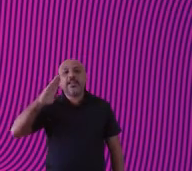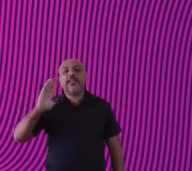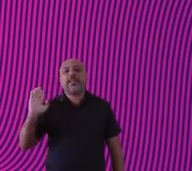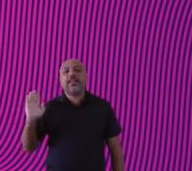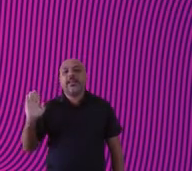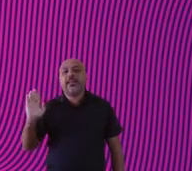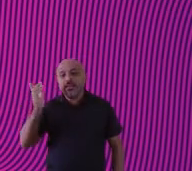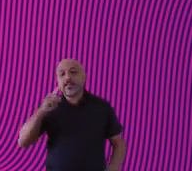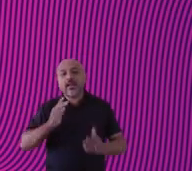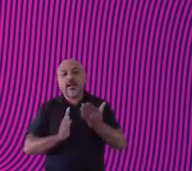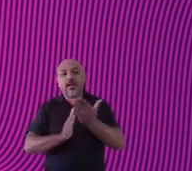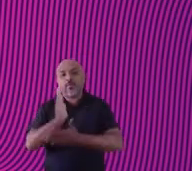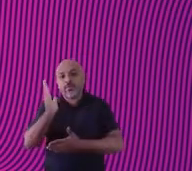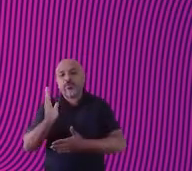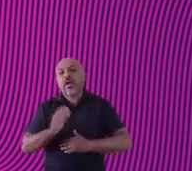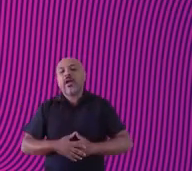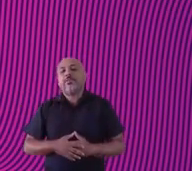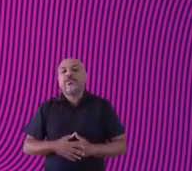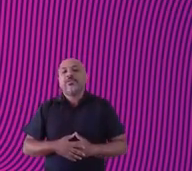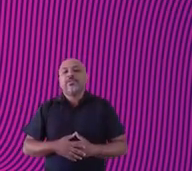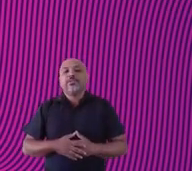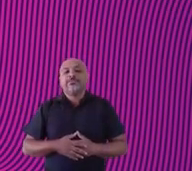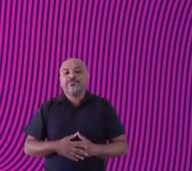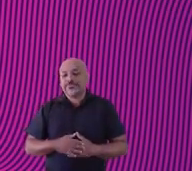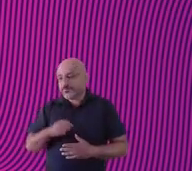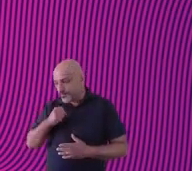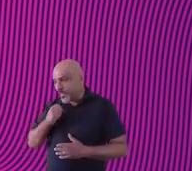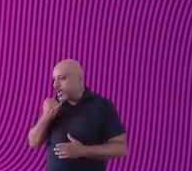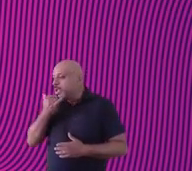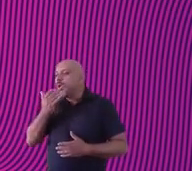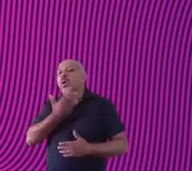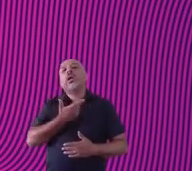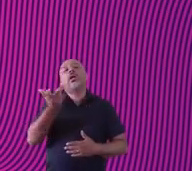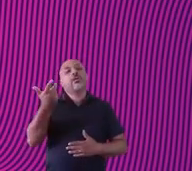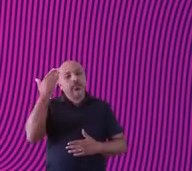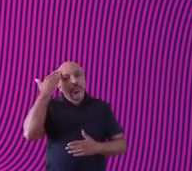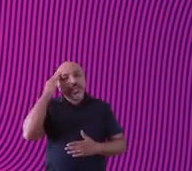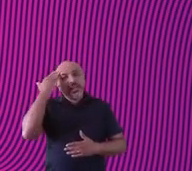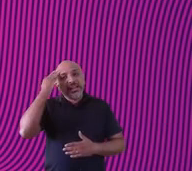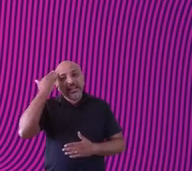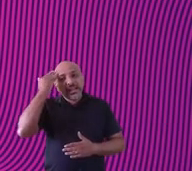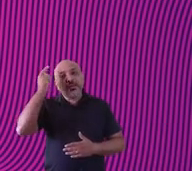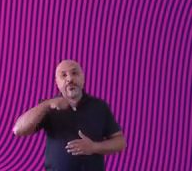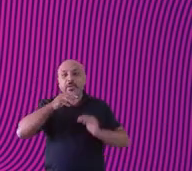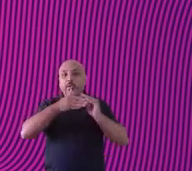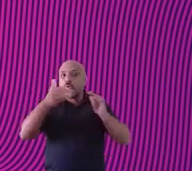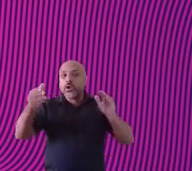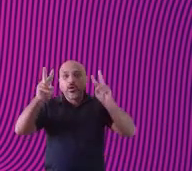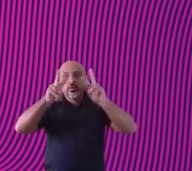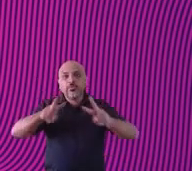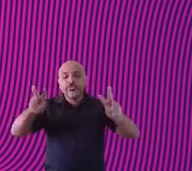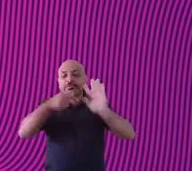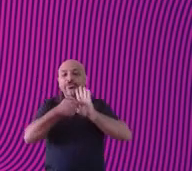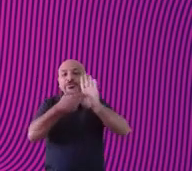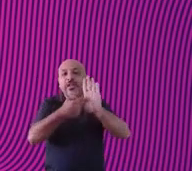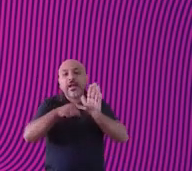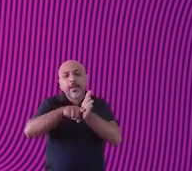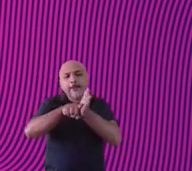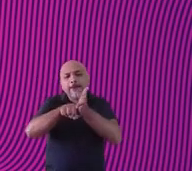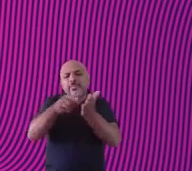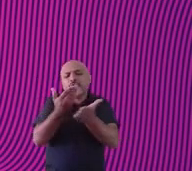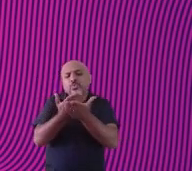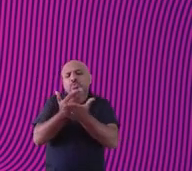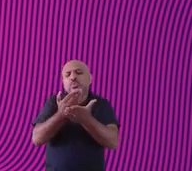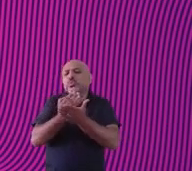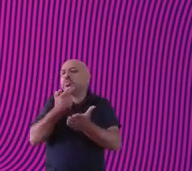Está aprovado e por entender também que é pelo grau de evidência da metanálise do